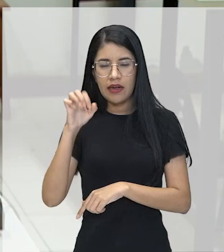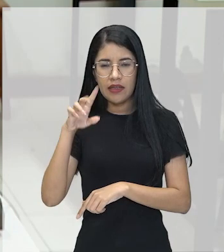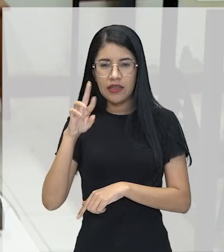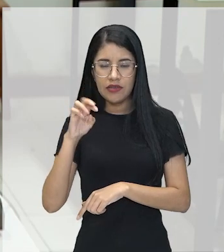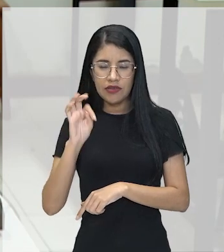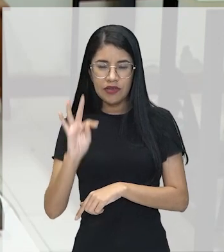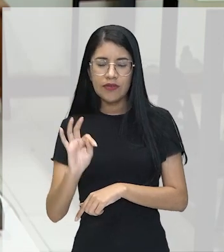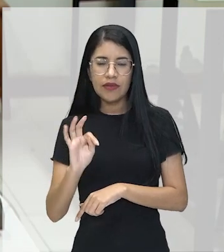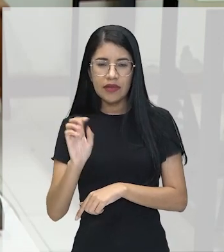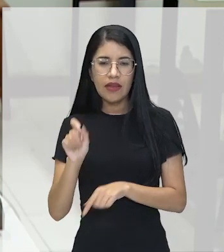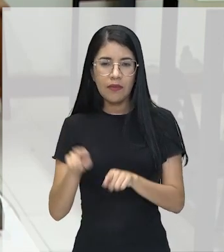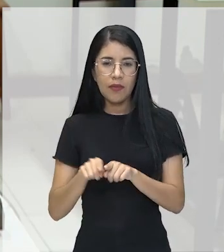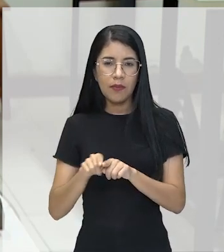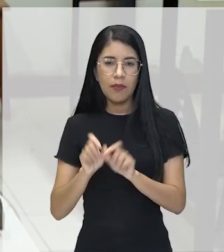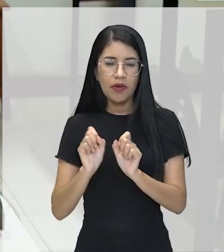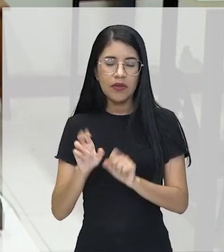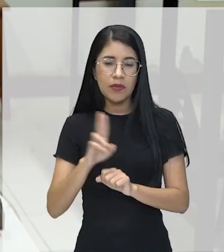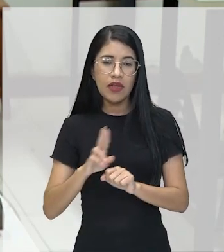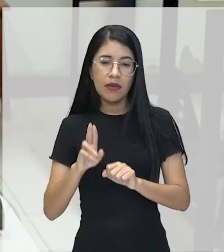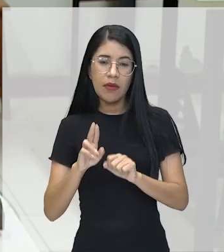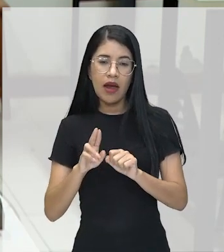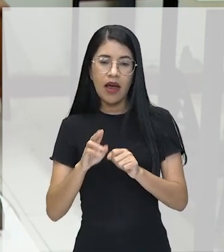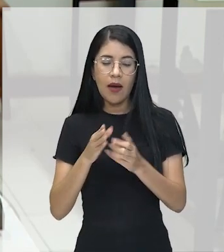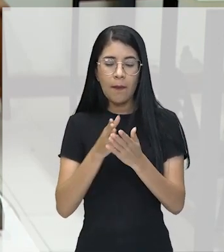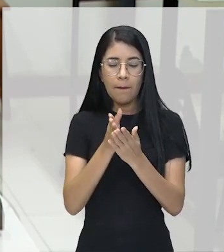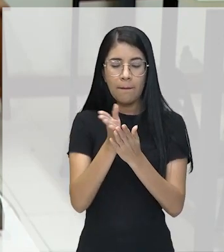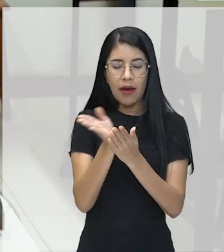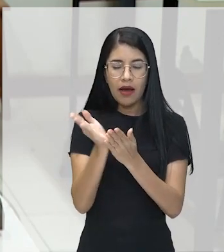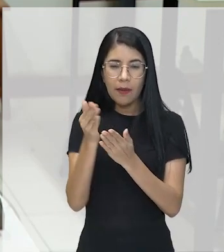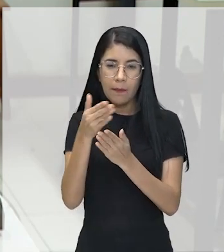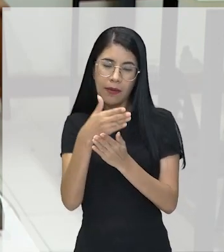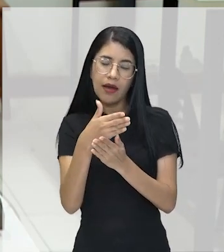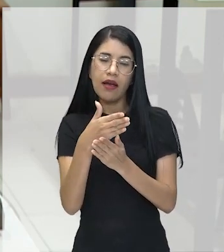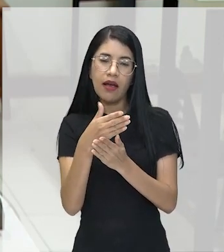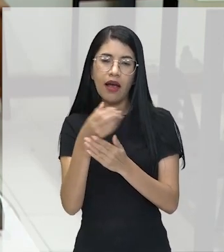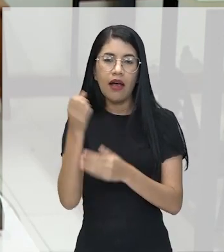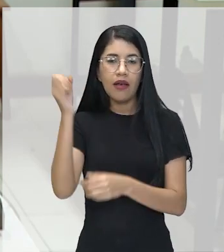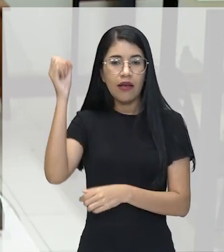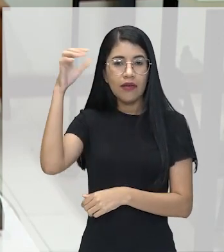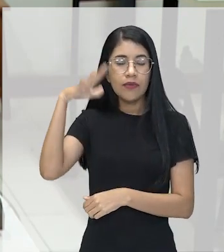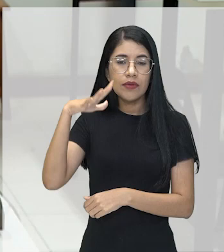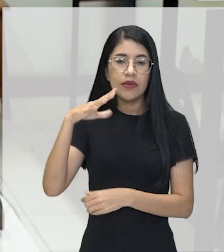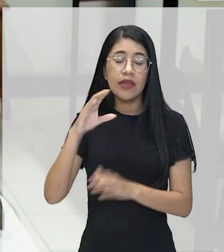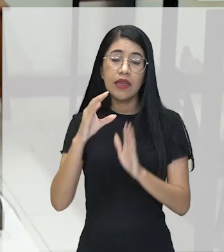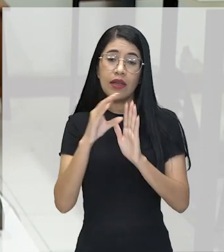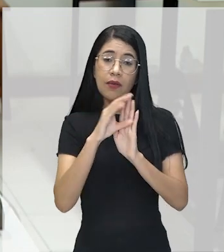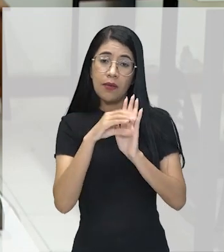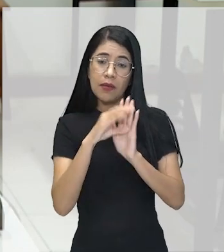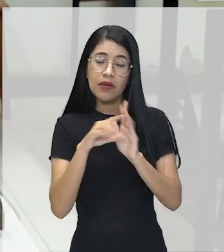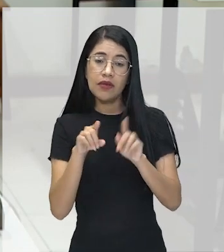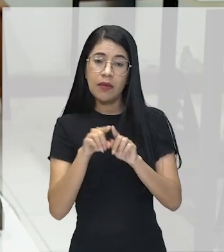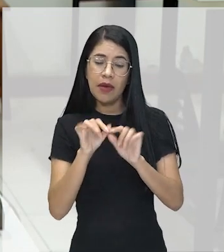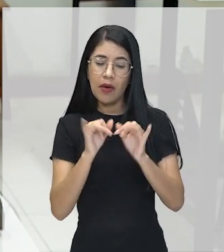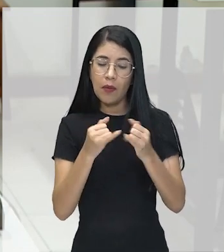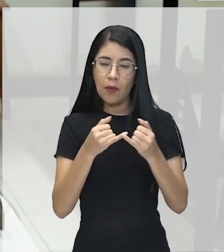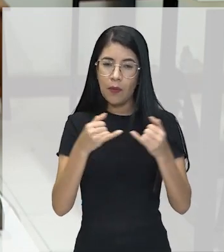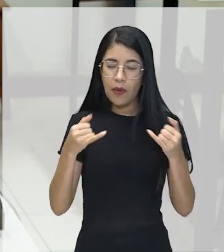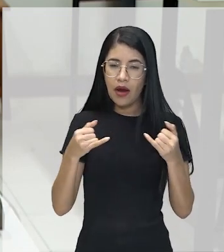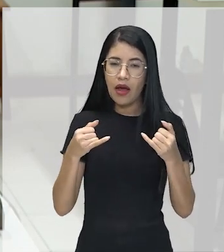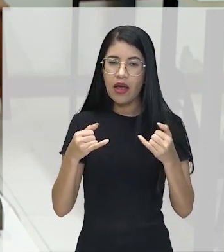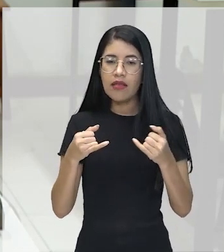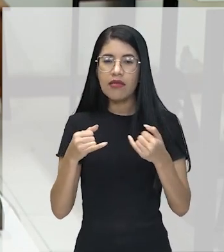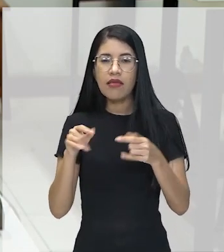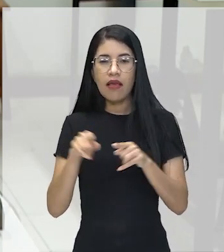desloque o caminho da luz. Esse conceito é usado principalmente em fibras óticas,